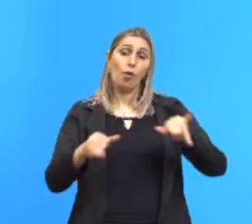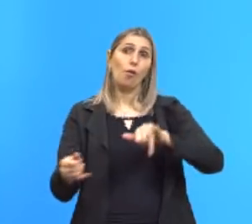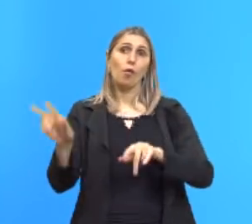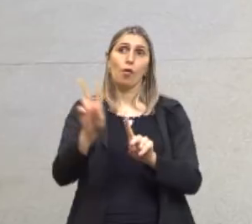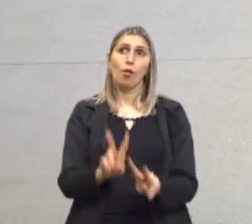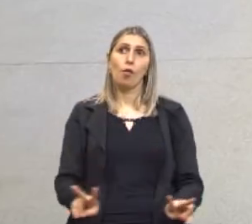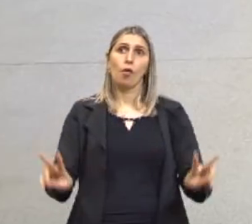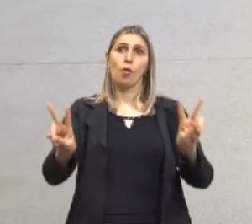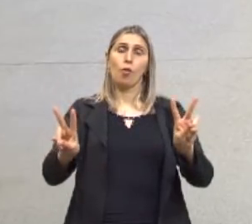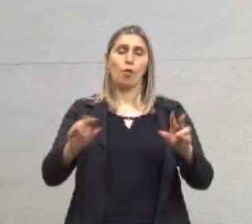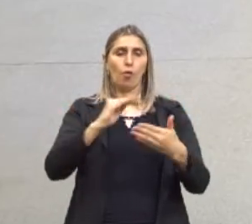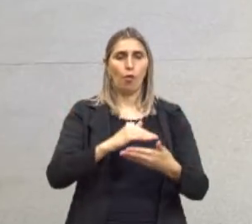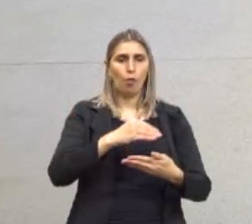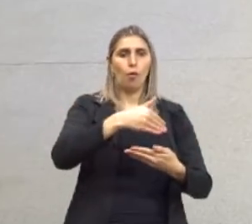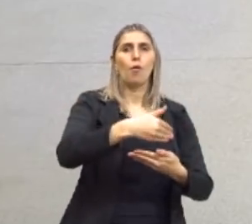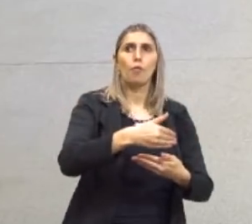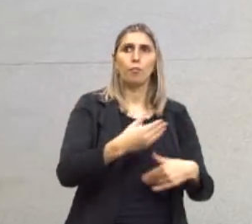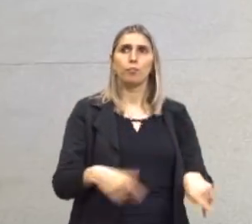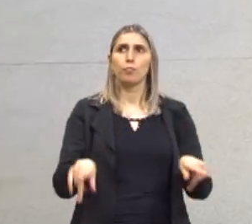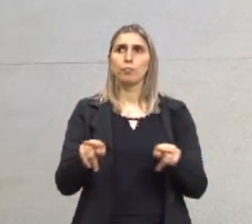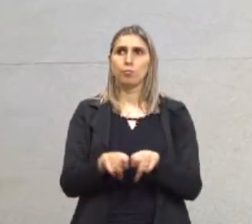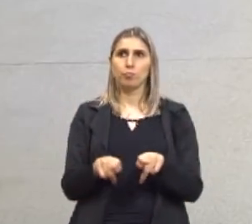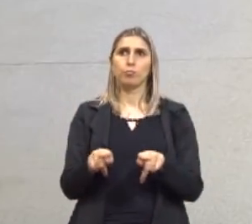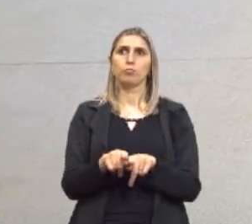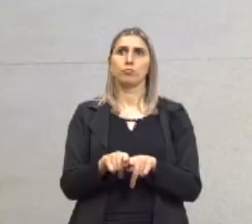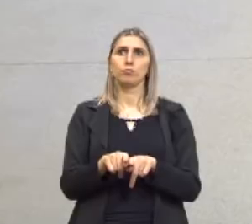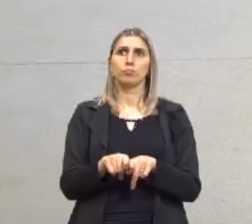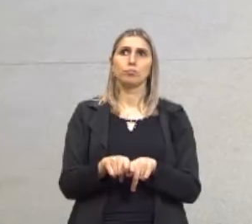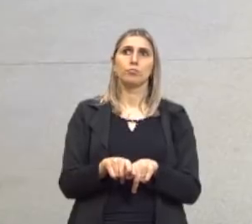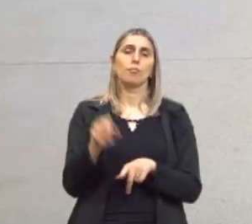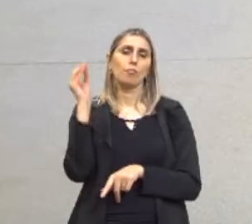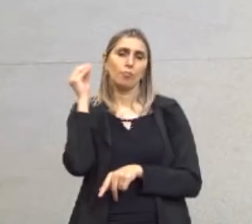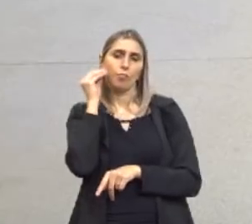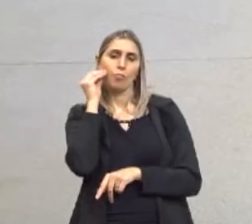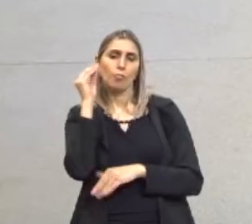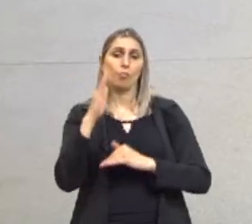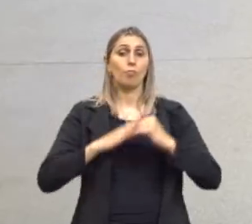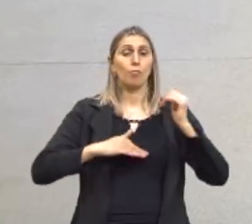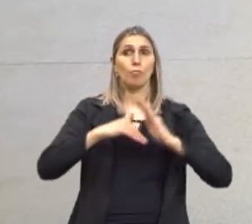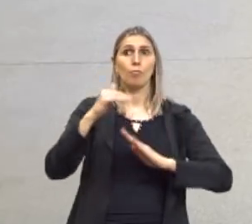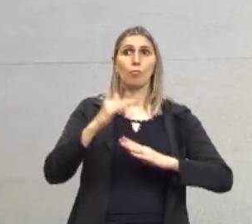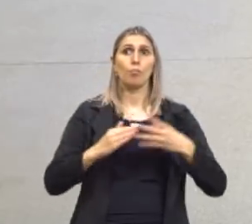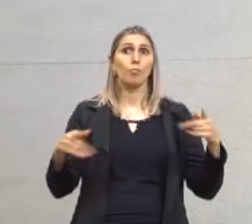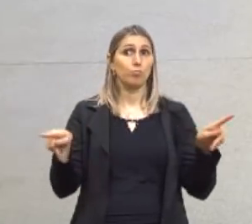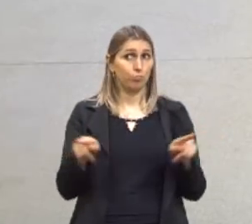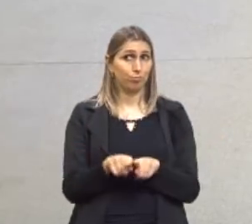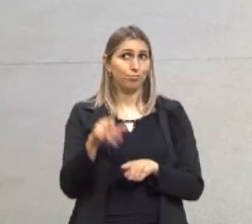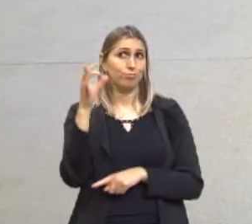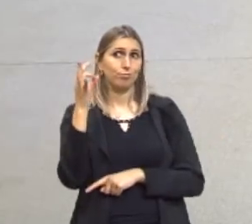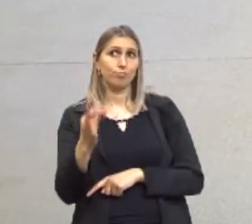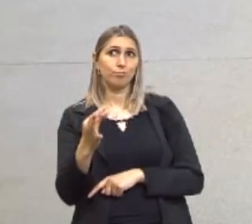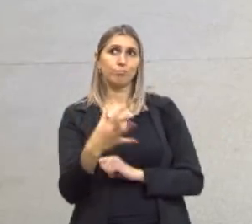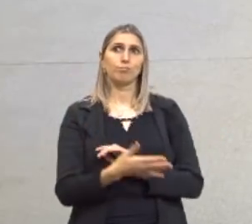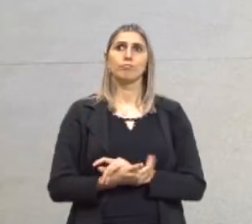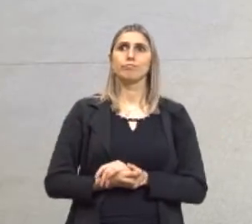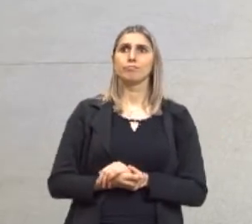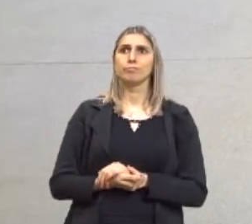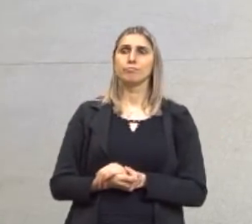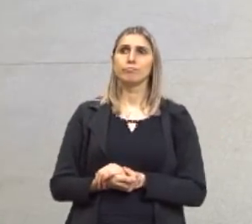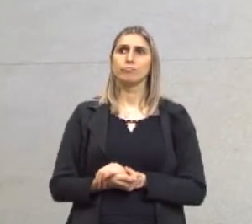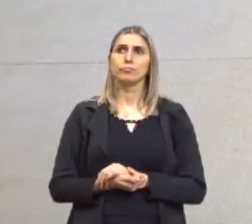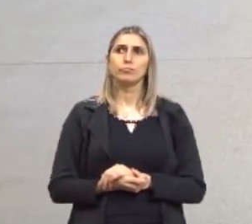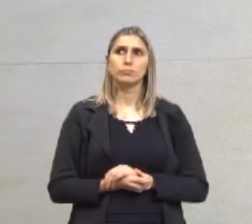o computador e também para um experimento prático também, certo? Então, vamos